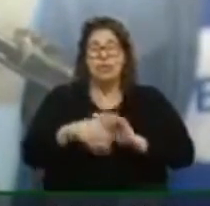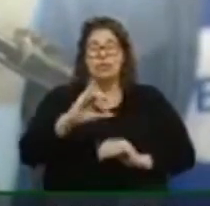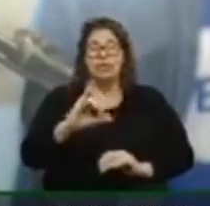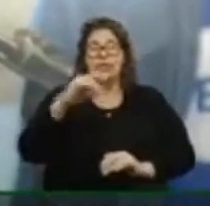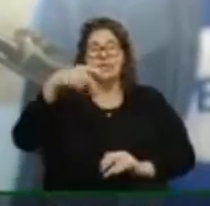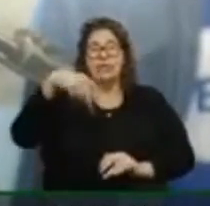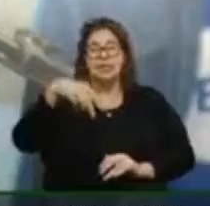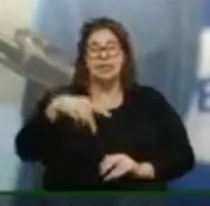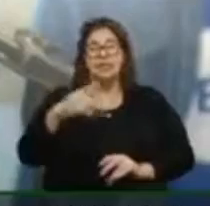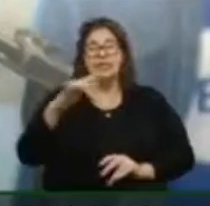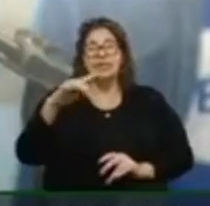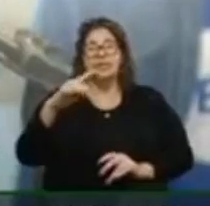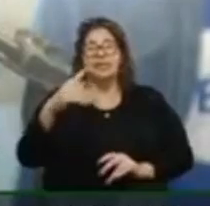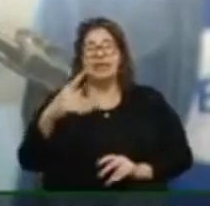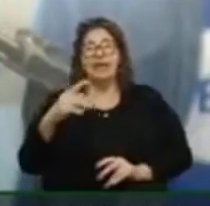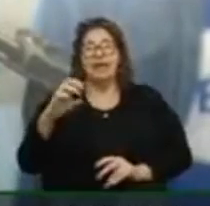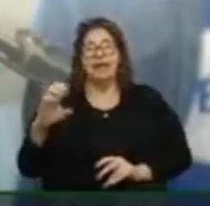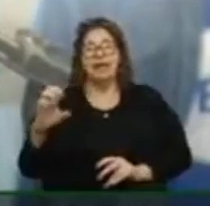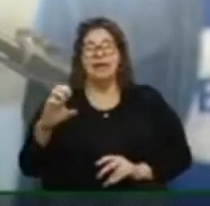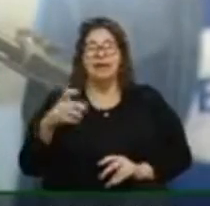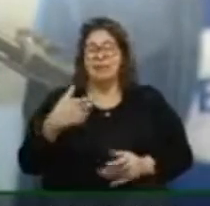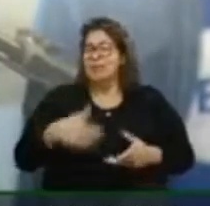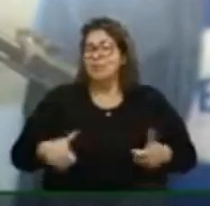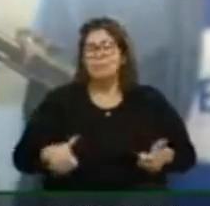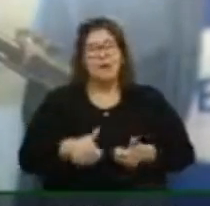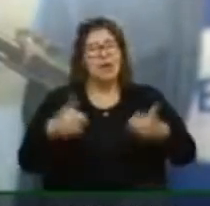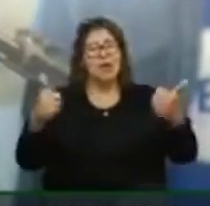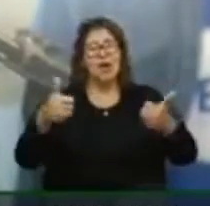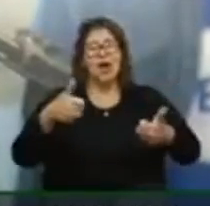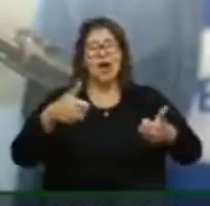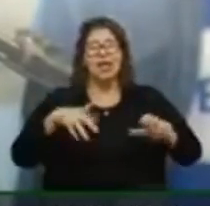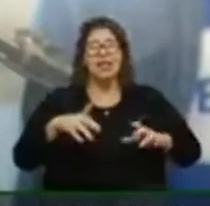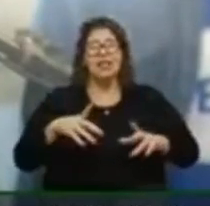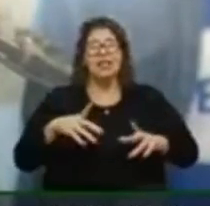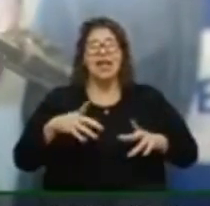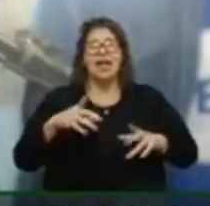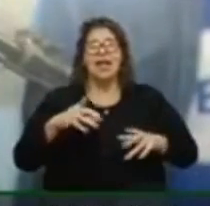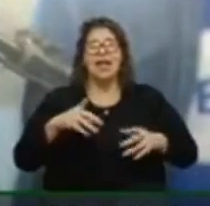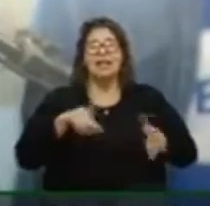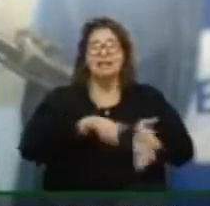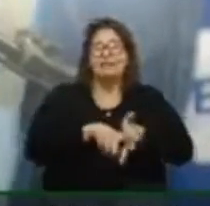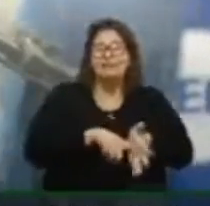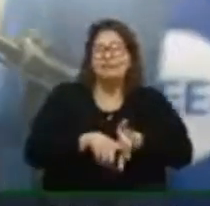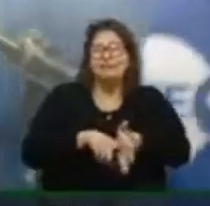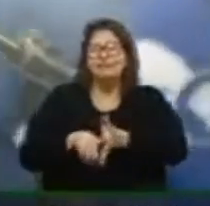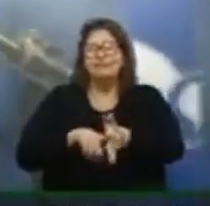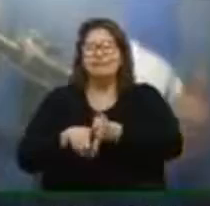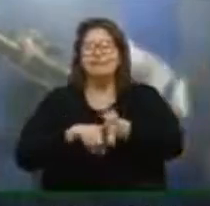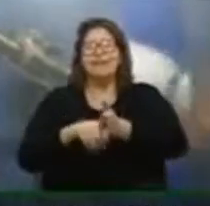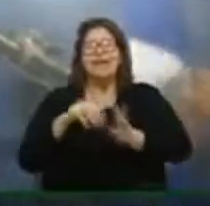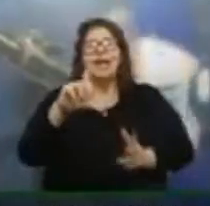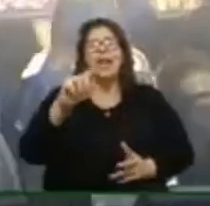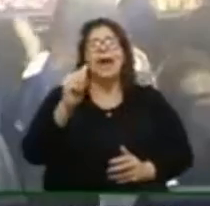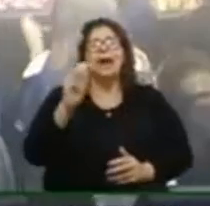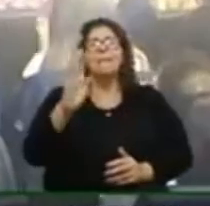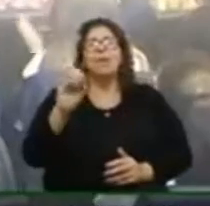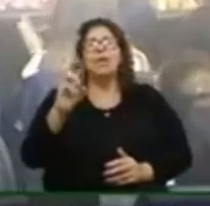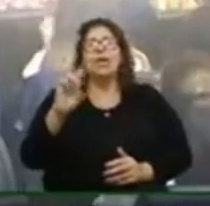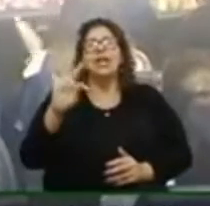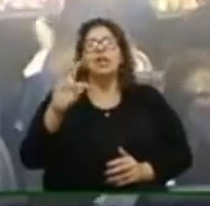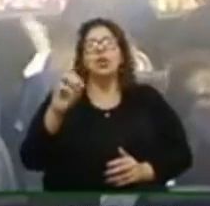fábio tem os melhores laboratórios que faltam para a uergs laboratório também amam